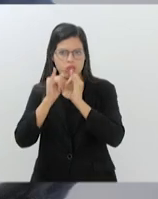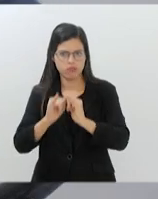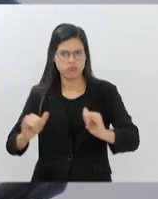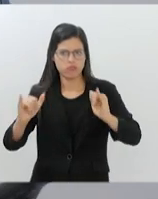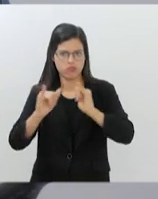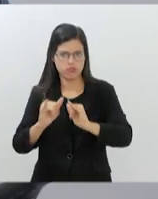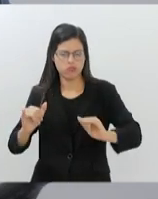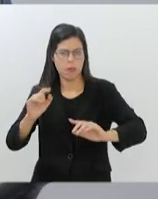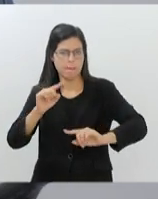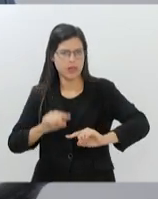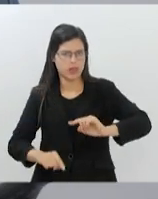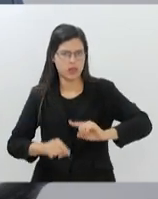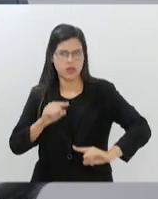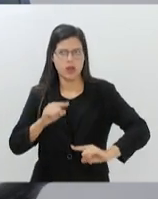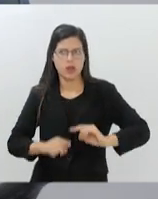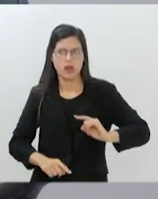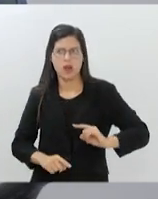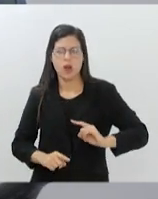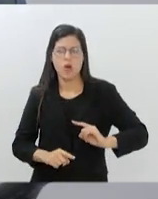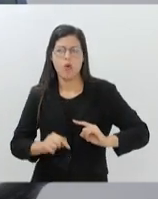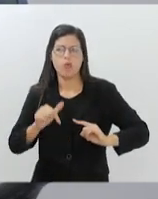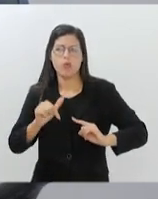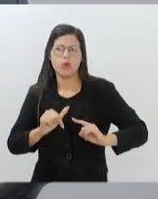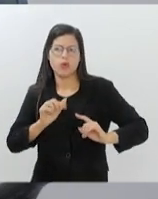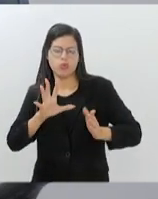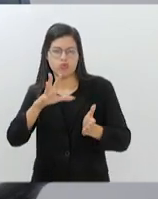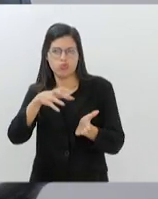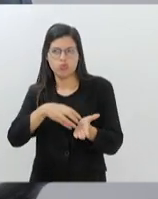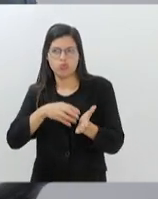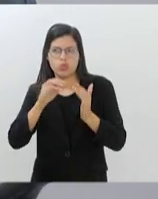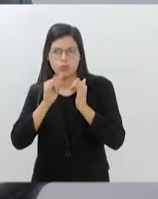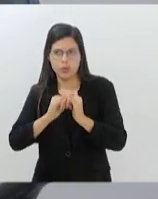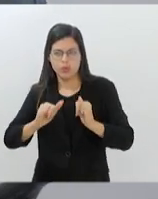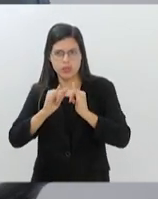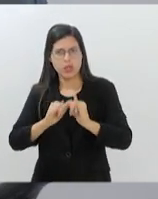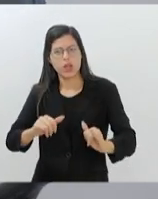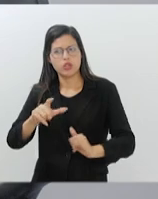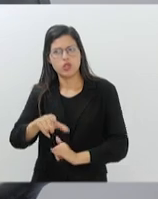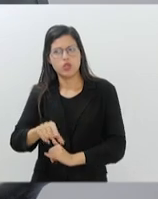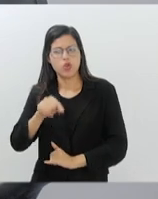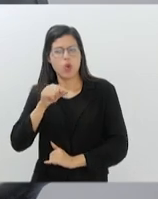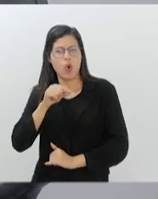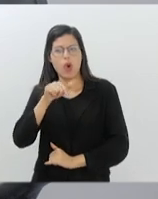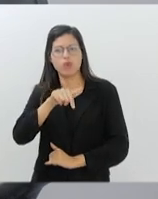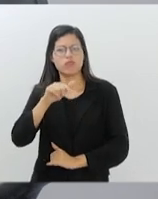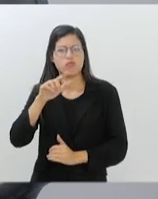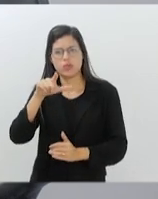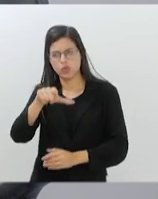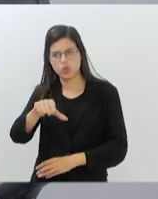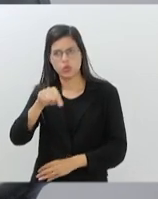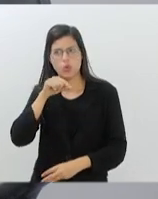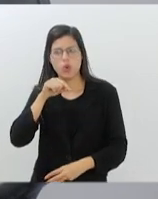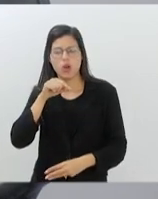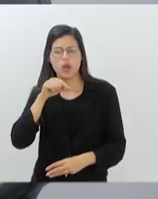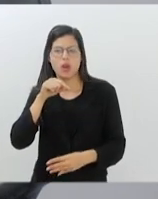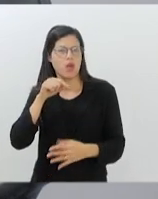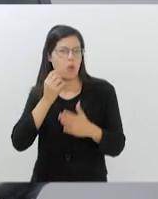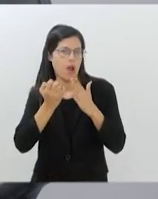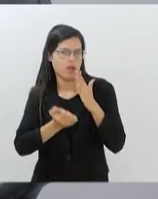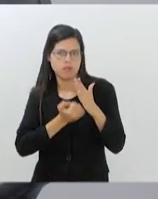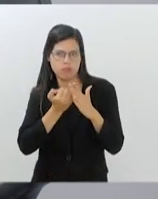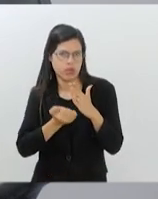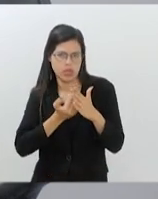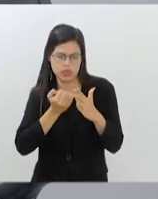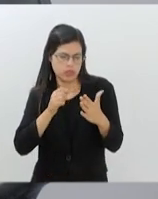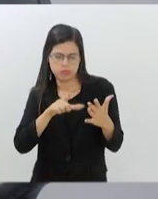foi pro crio do tal núcleo de Publicidade a última palavra é do senhor uma vez que o Senhor escolheu a agência X para fazer aquela